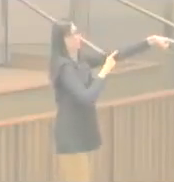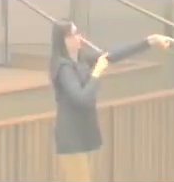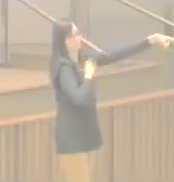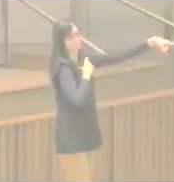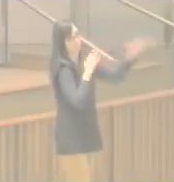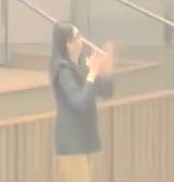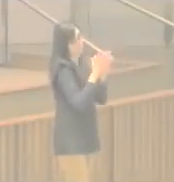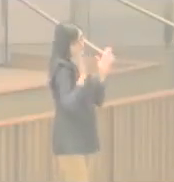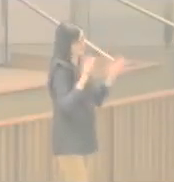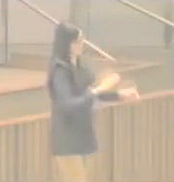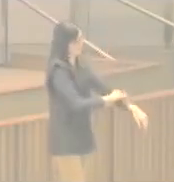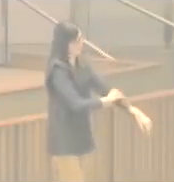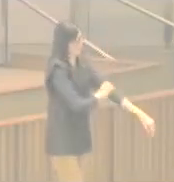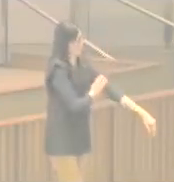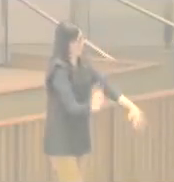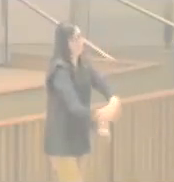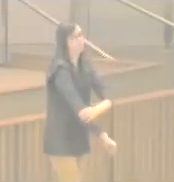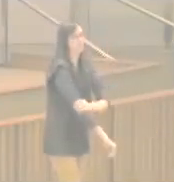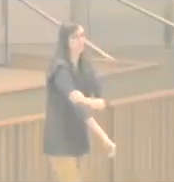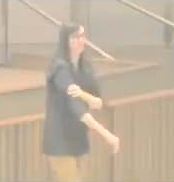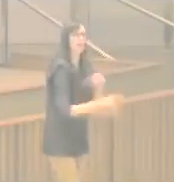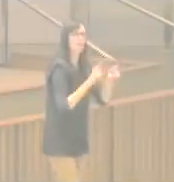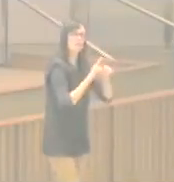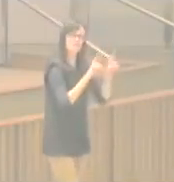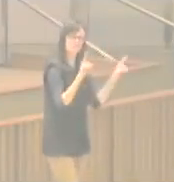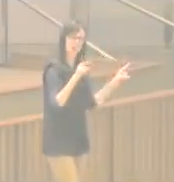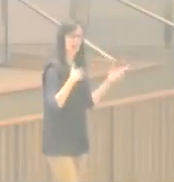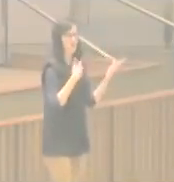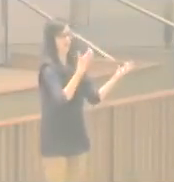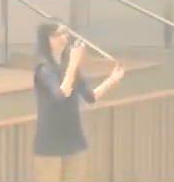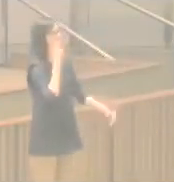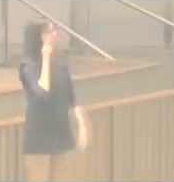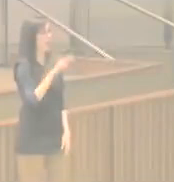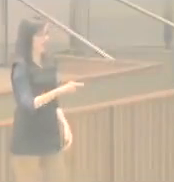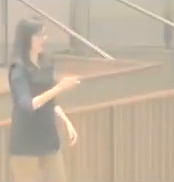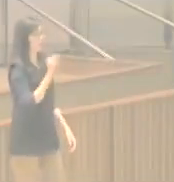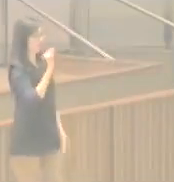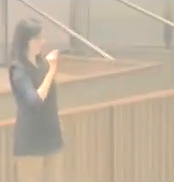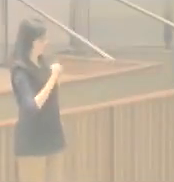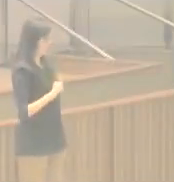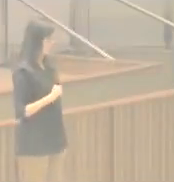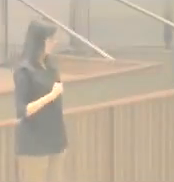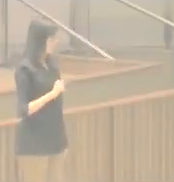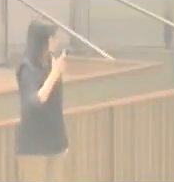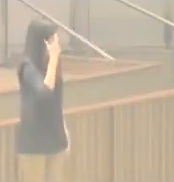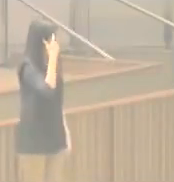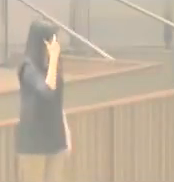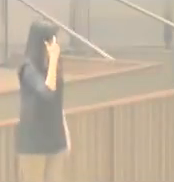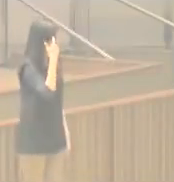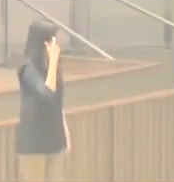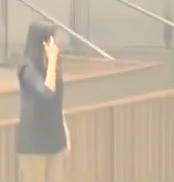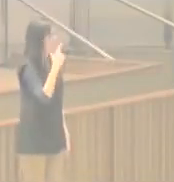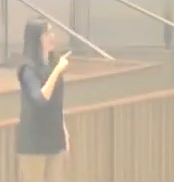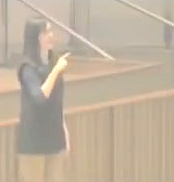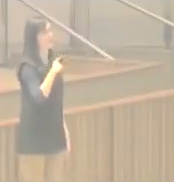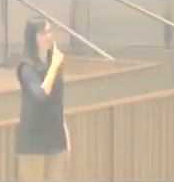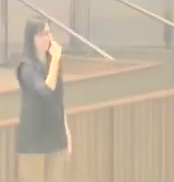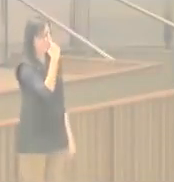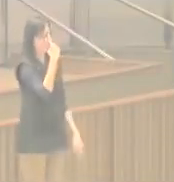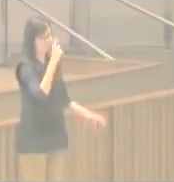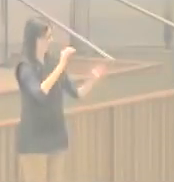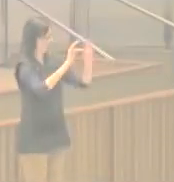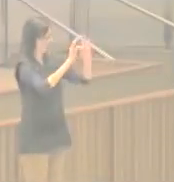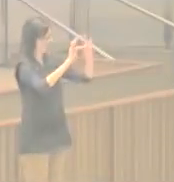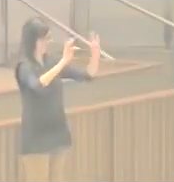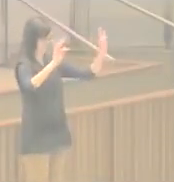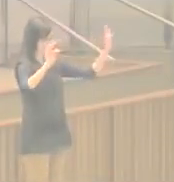seja verdadeira. Mas o que eu queria olhar aqui é pensar que há uma frase aqui